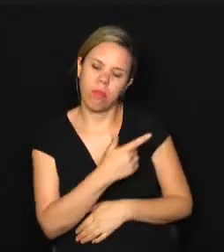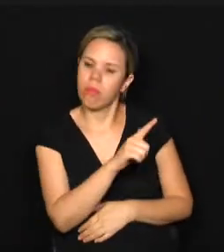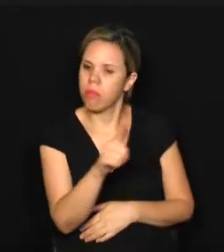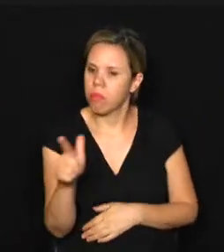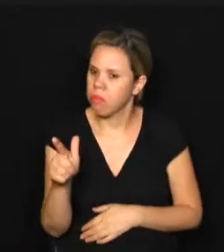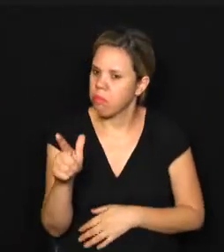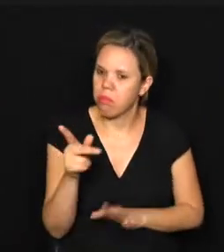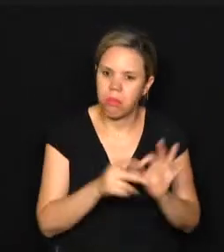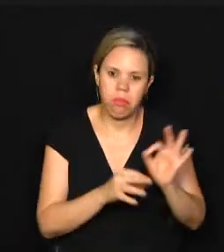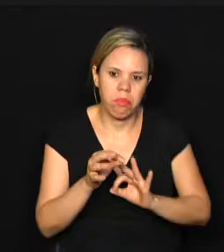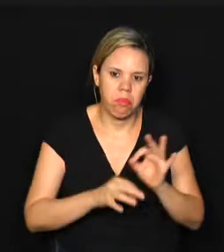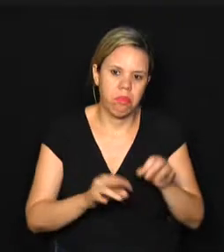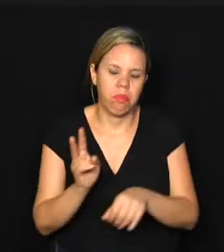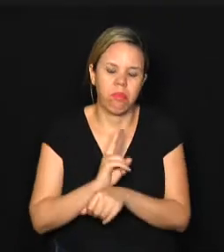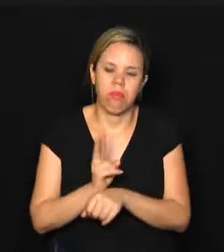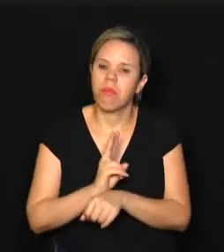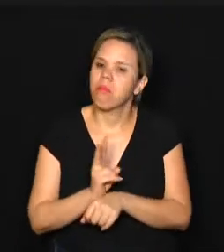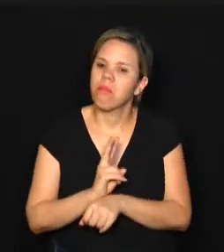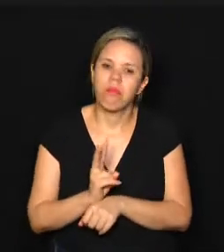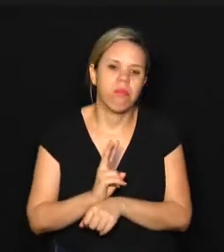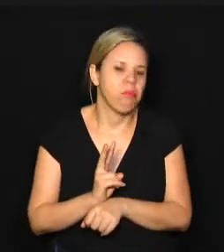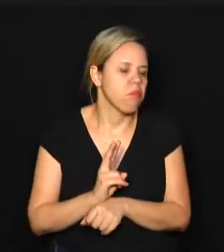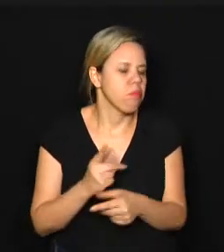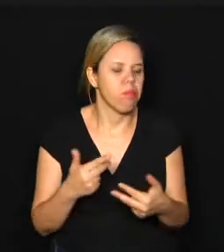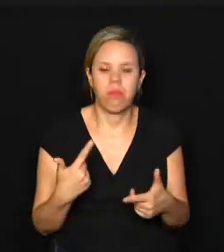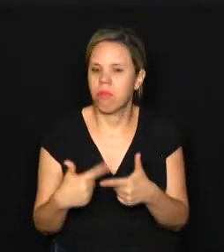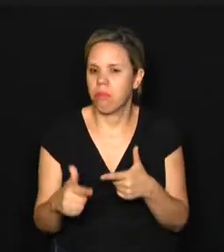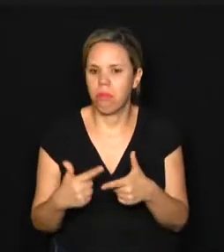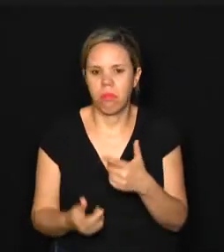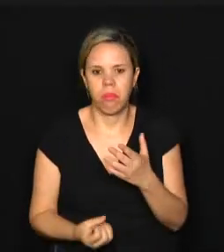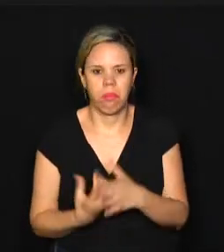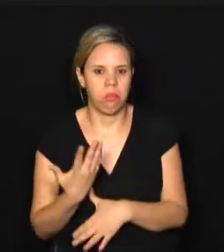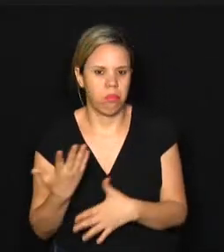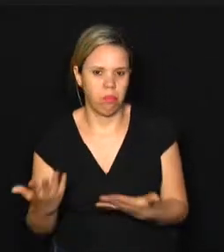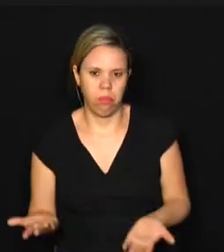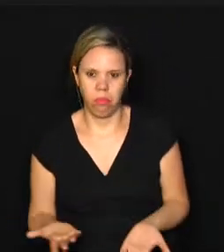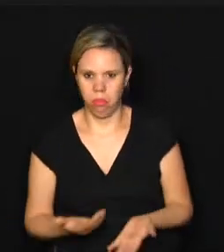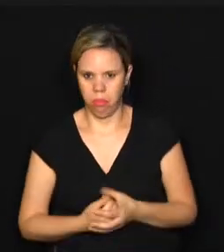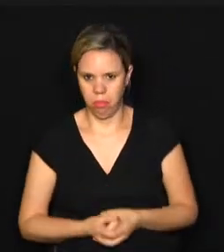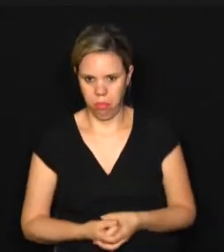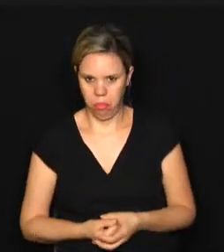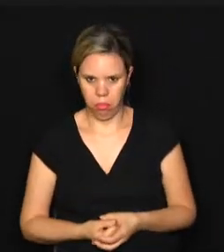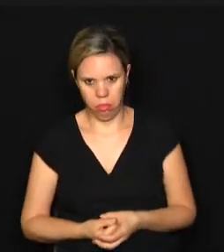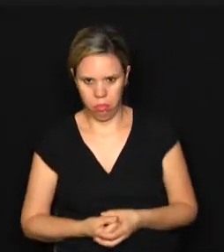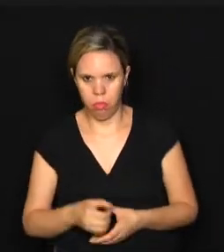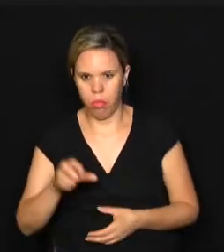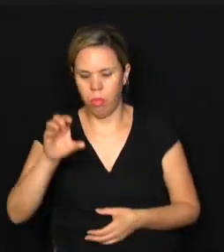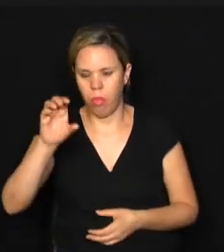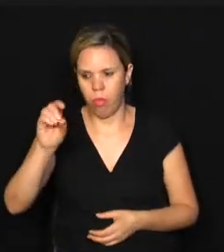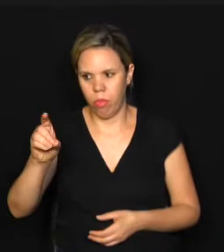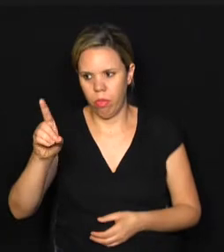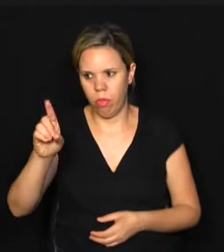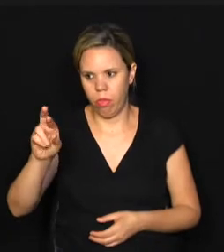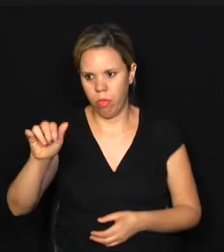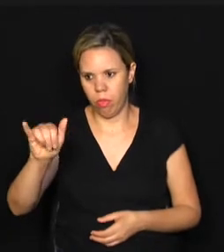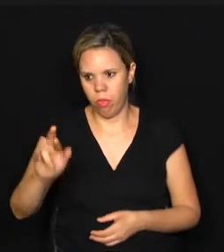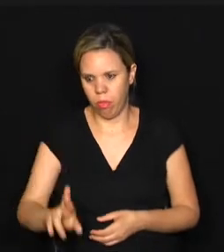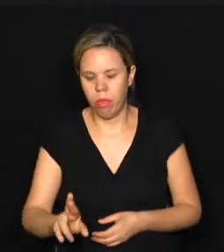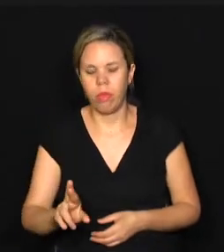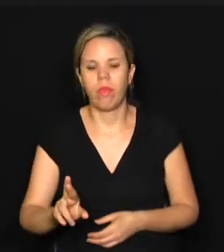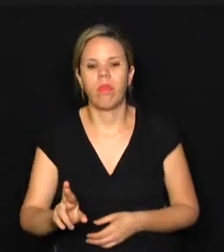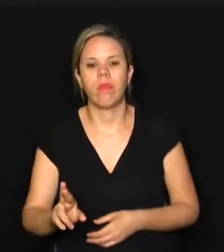plano de segurança sobre isso. O DAE, que é quem é o gestor dessa obra, ele